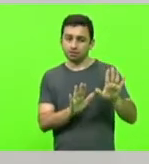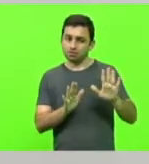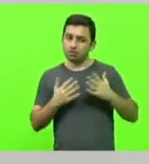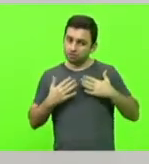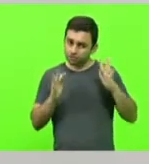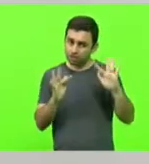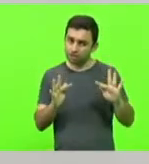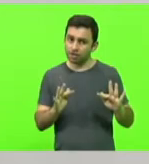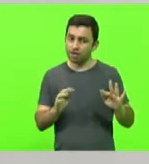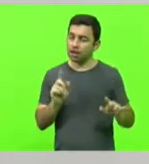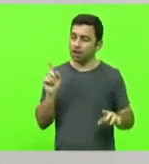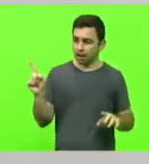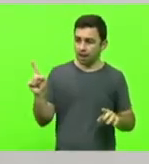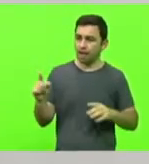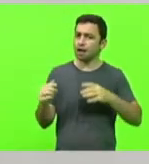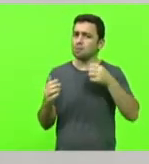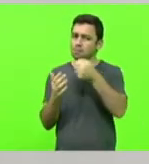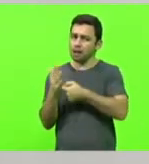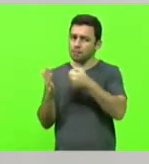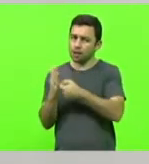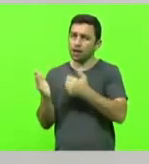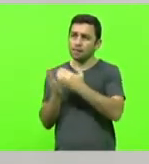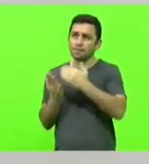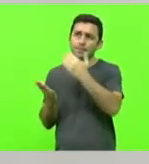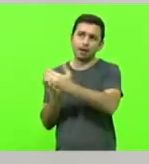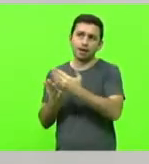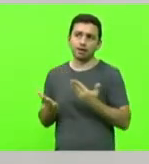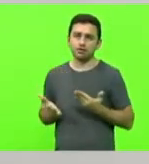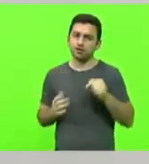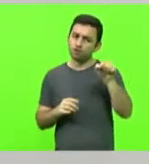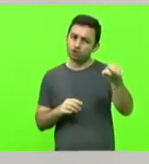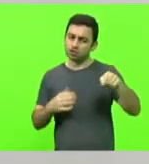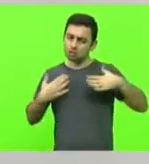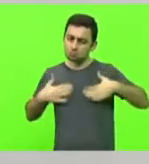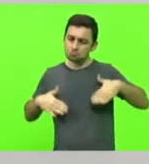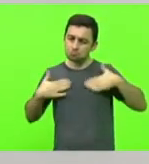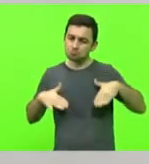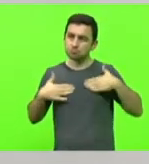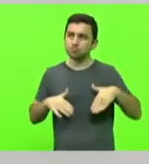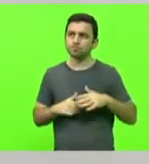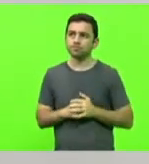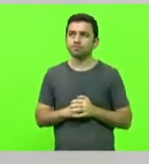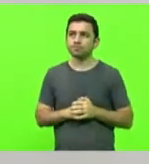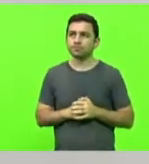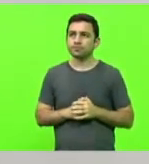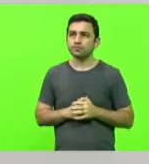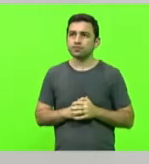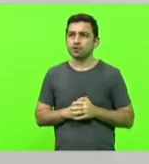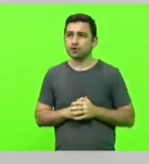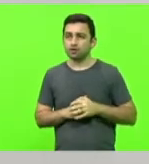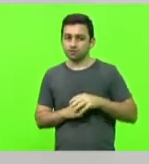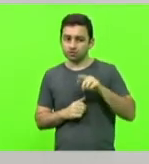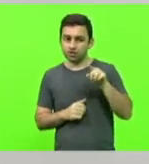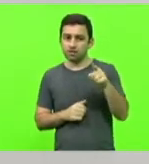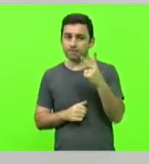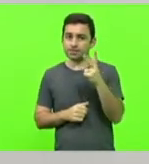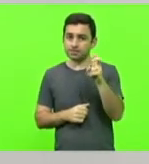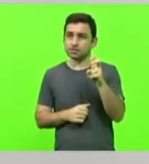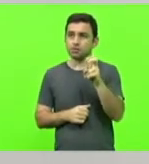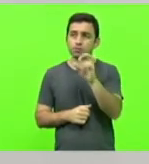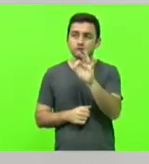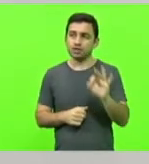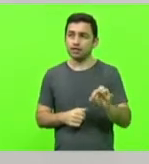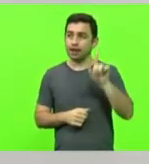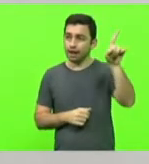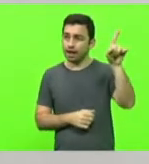porque o vizinho bate com um porrete. Você está no lucro ainda. Olha, eu vou te cobrar 25%, mas no Rio Grande do Sul é 30%,